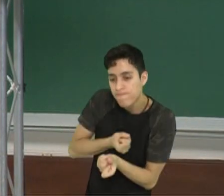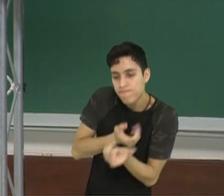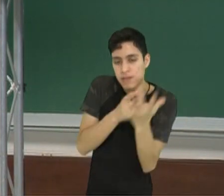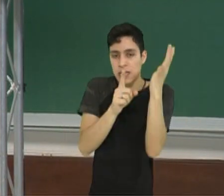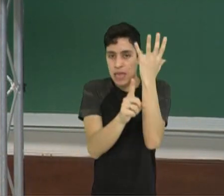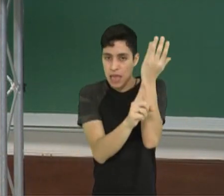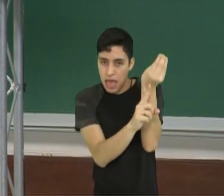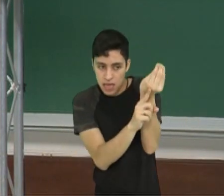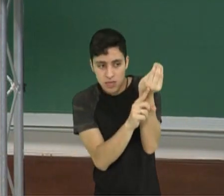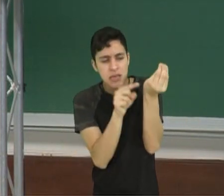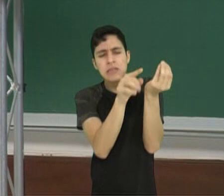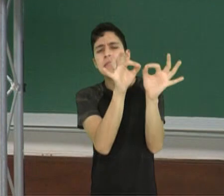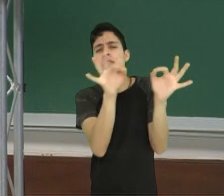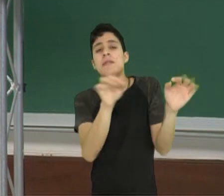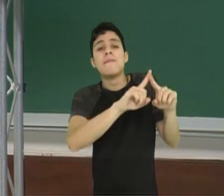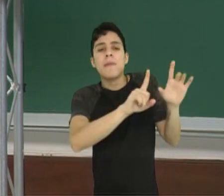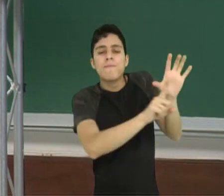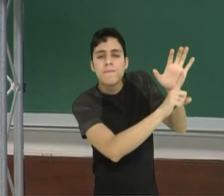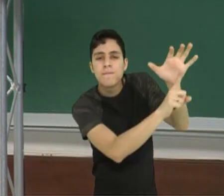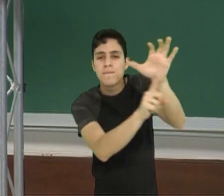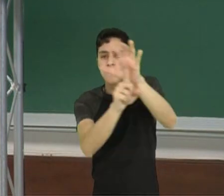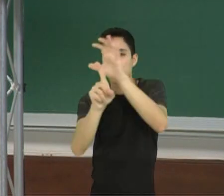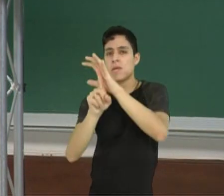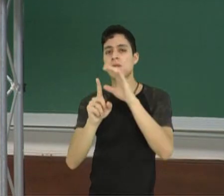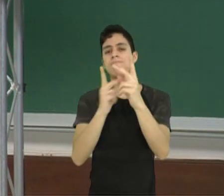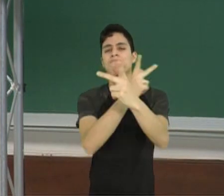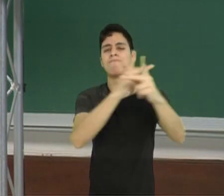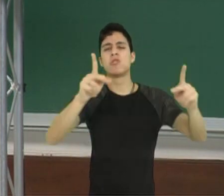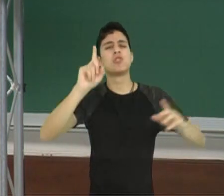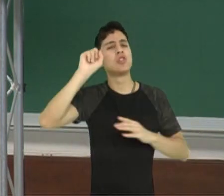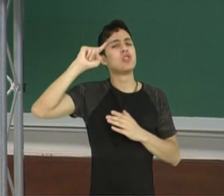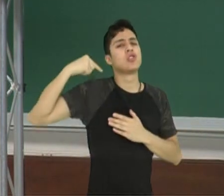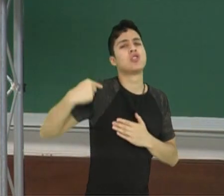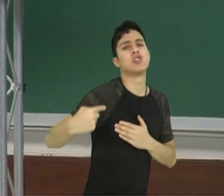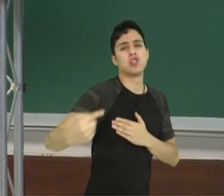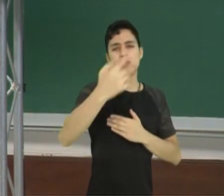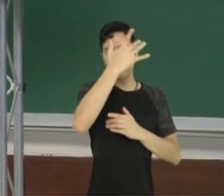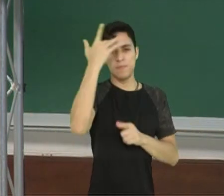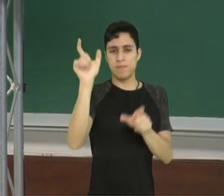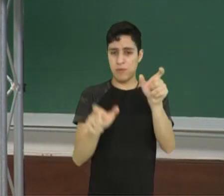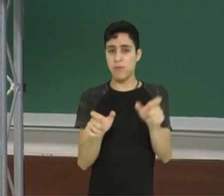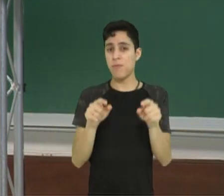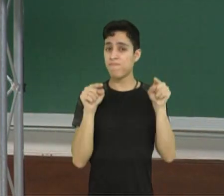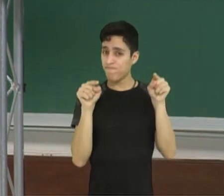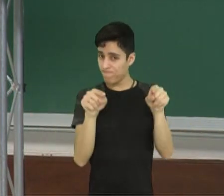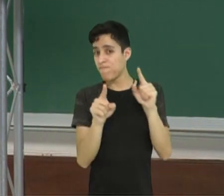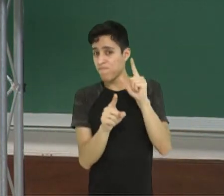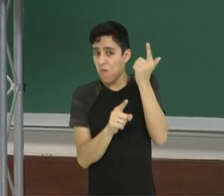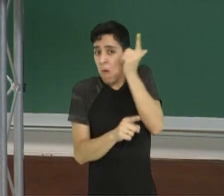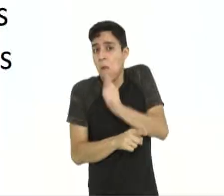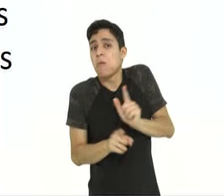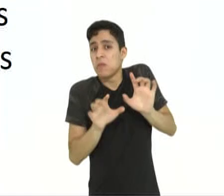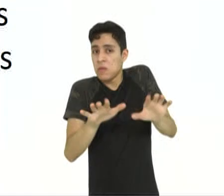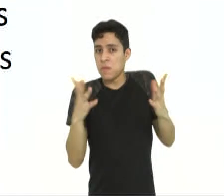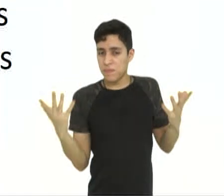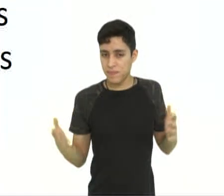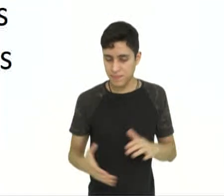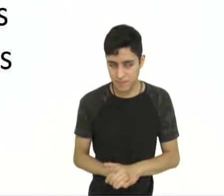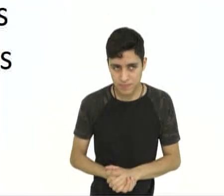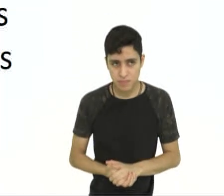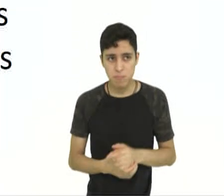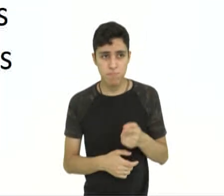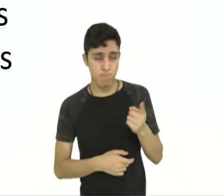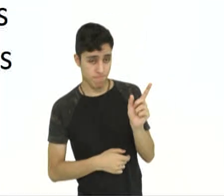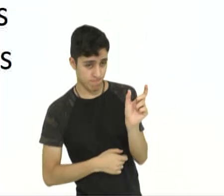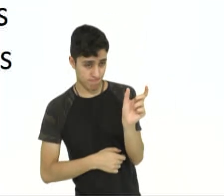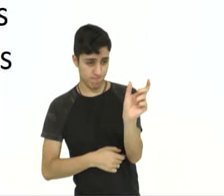simples, mexer, interferir no cotidiano das pessoas, né? E conseguiu. Termo utilizado para